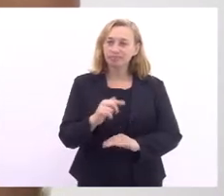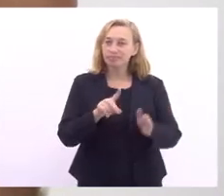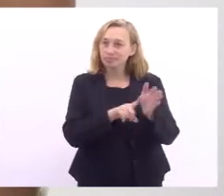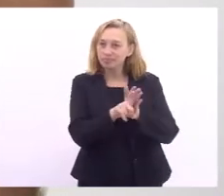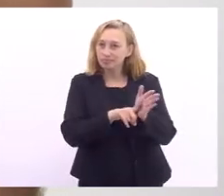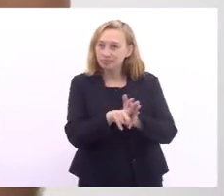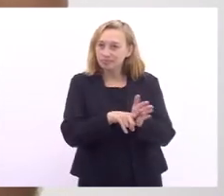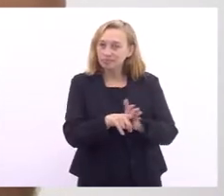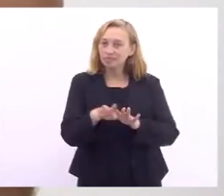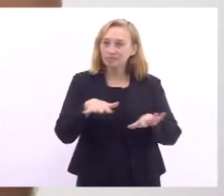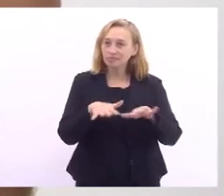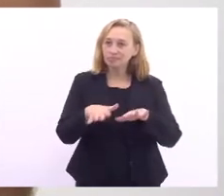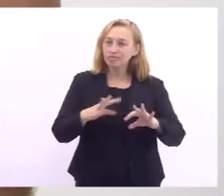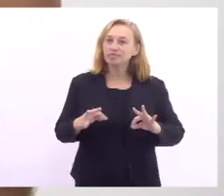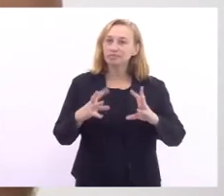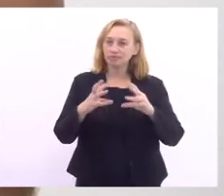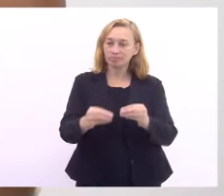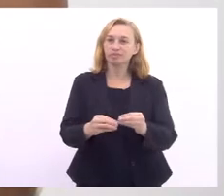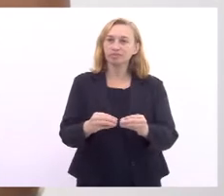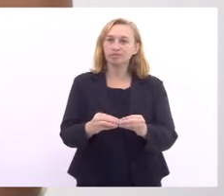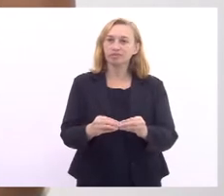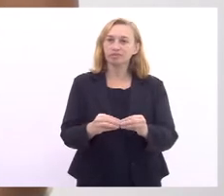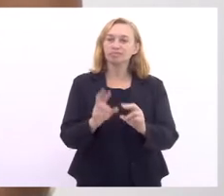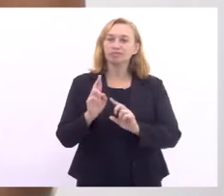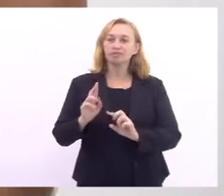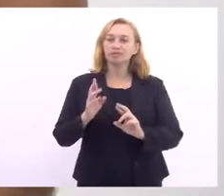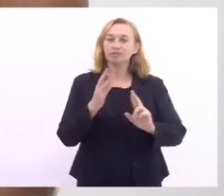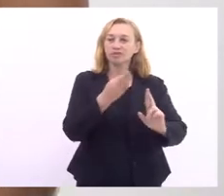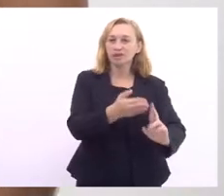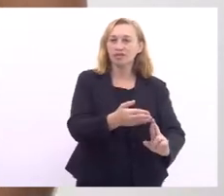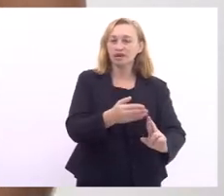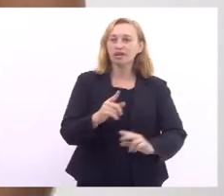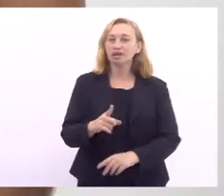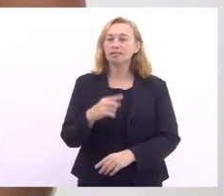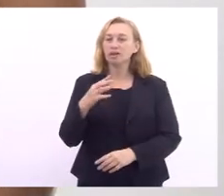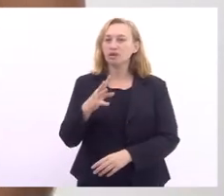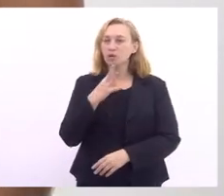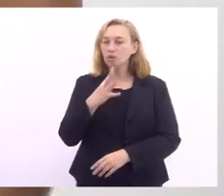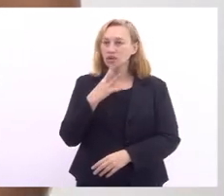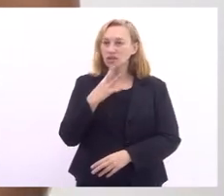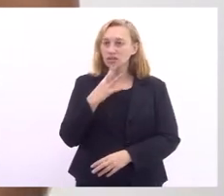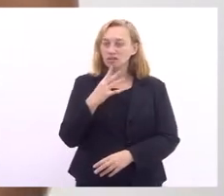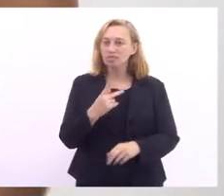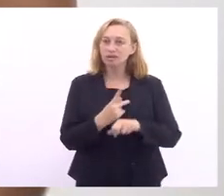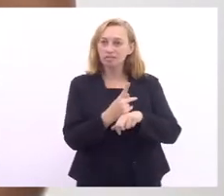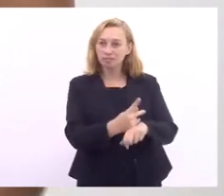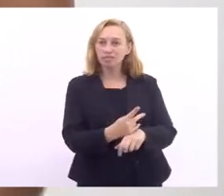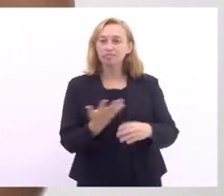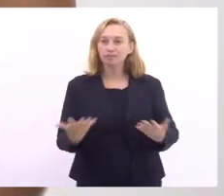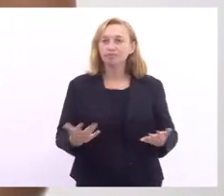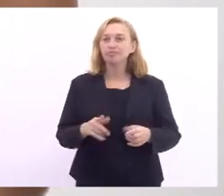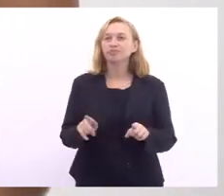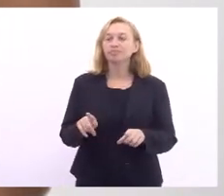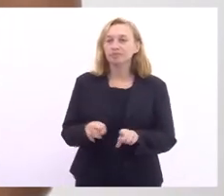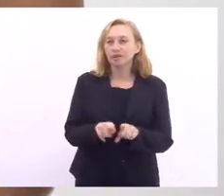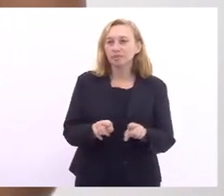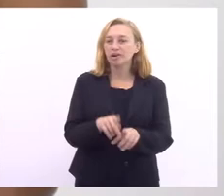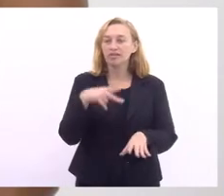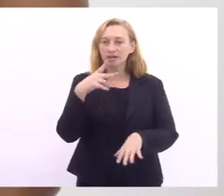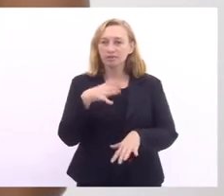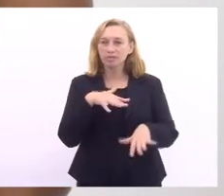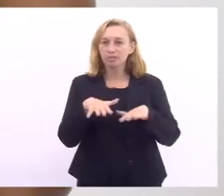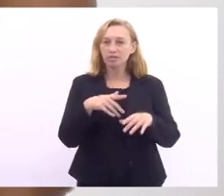pesquisas as mobilizações tudo isso que foi referência aí para gente ser reconhecido por esse esse prêmio ela também sem parei de